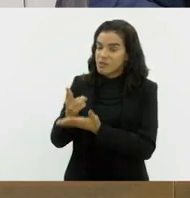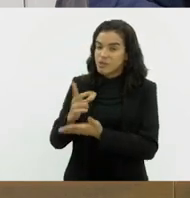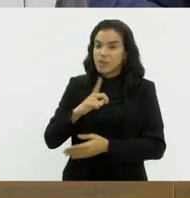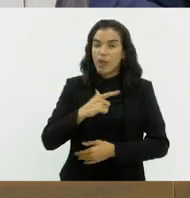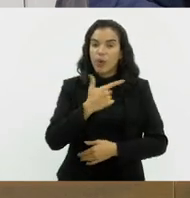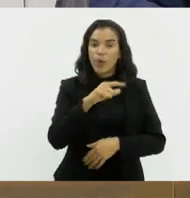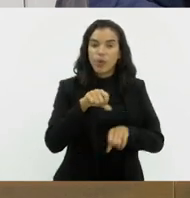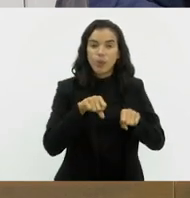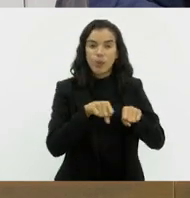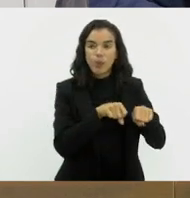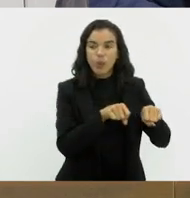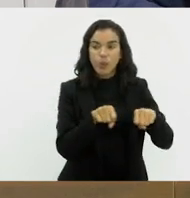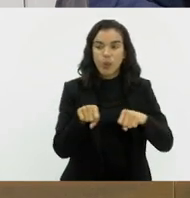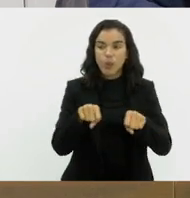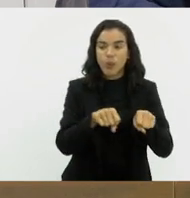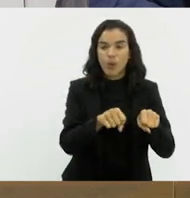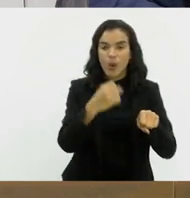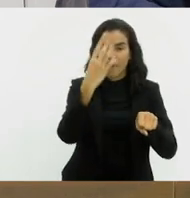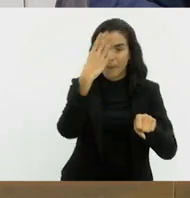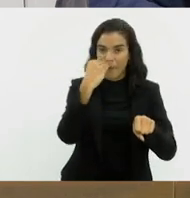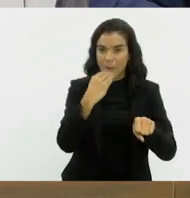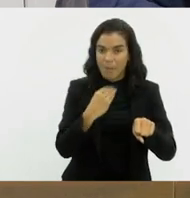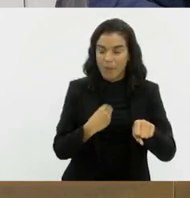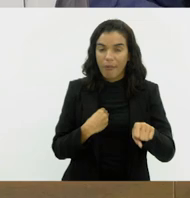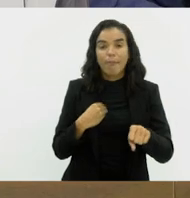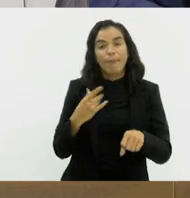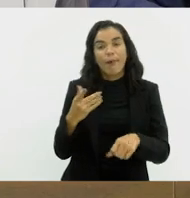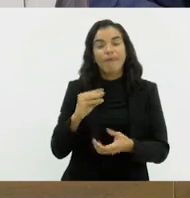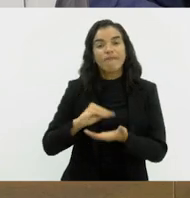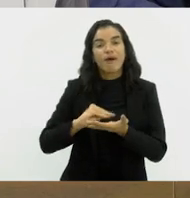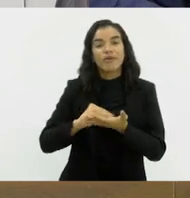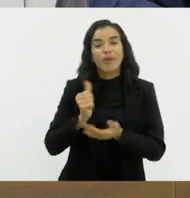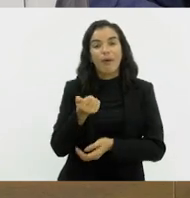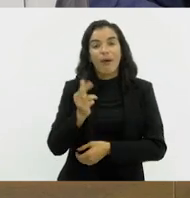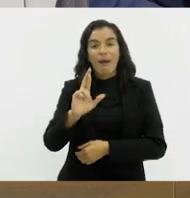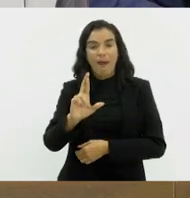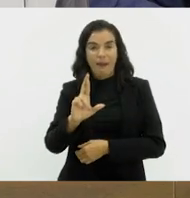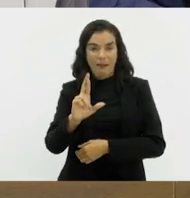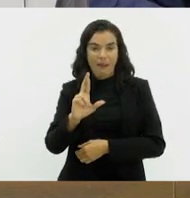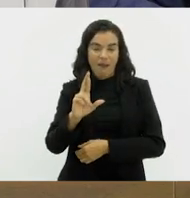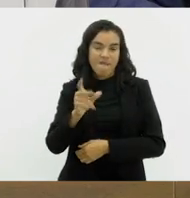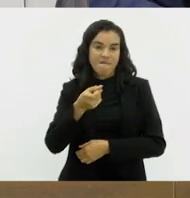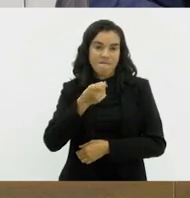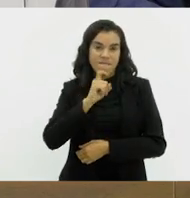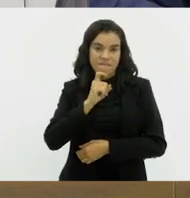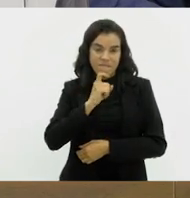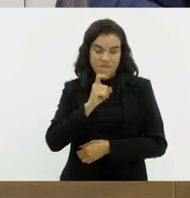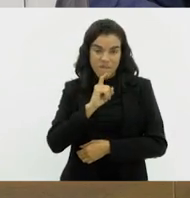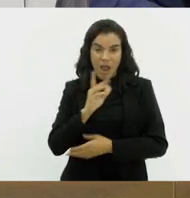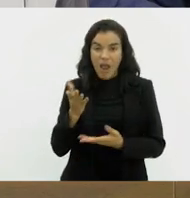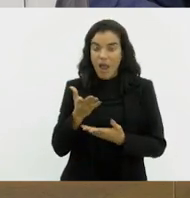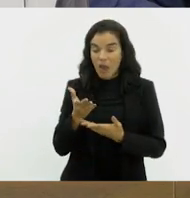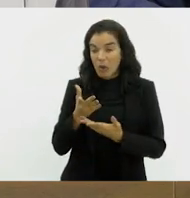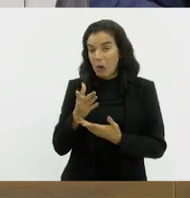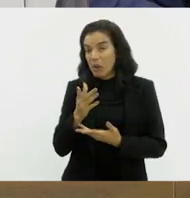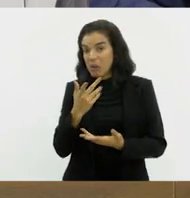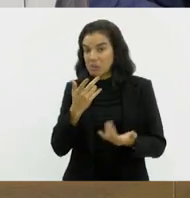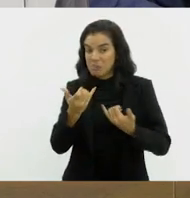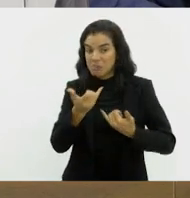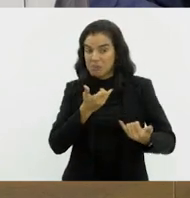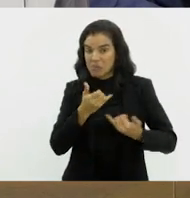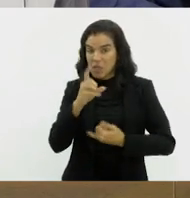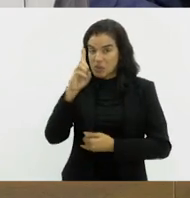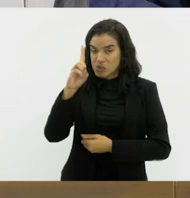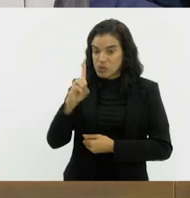operação, até onde eu entendi. Já operou, mas parou por falta de ar-condicionado. O que está sendo providenciado, segundo o